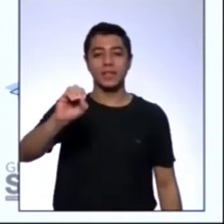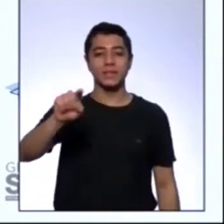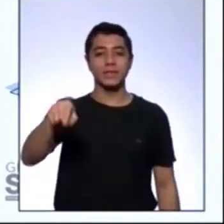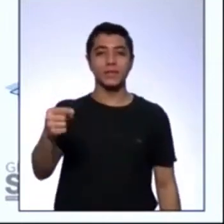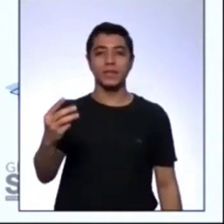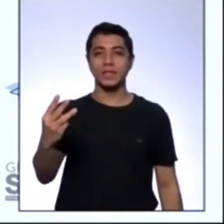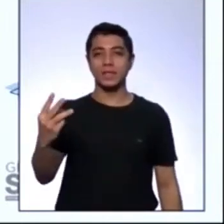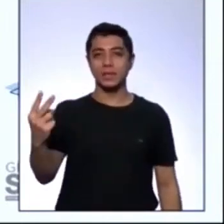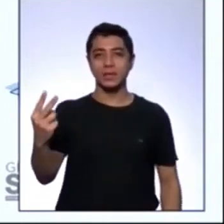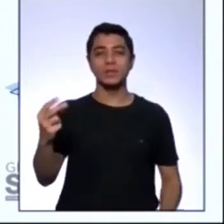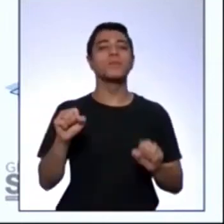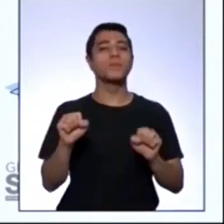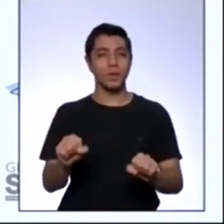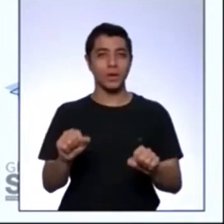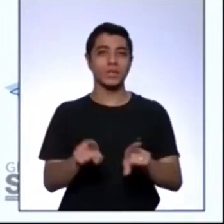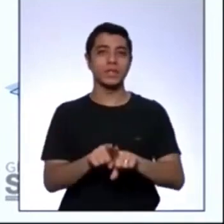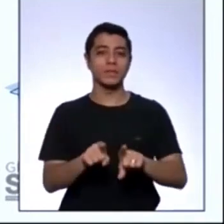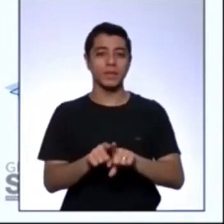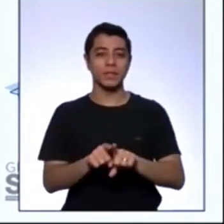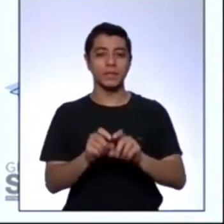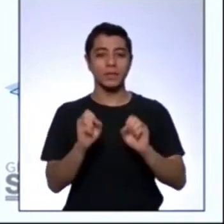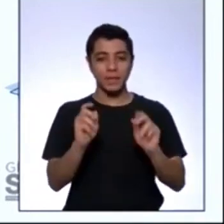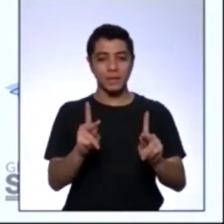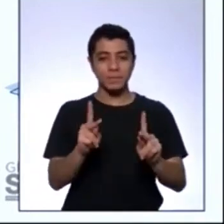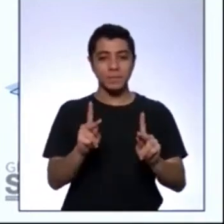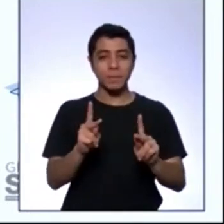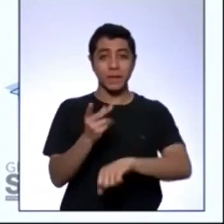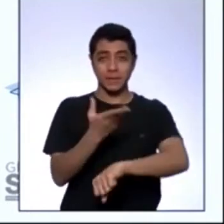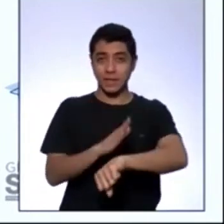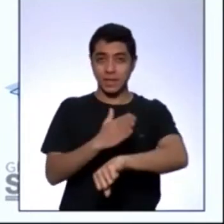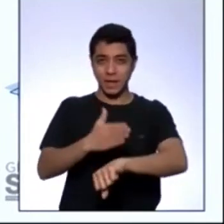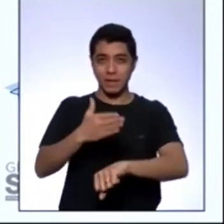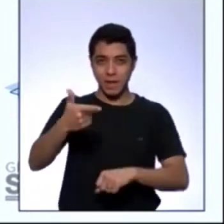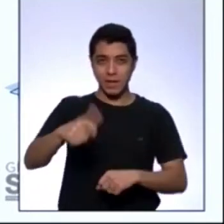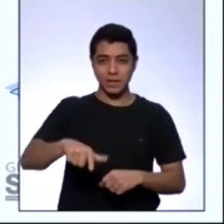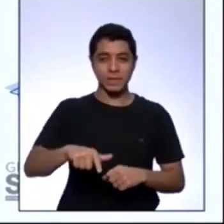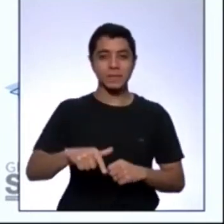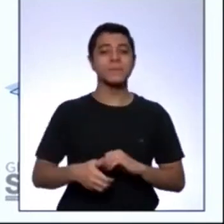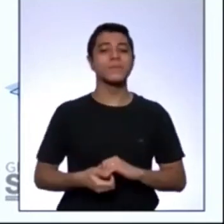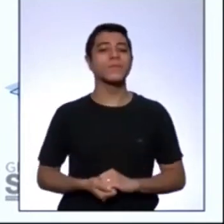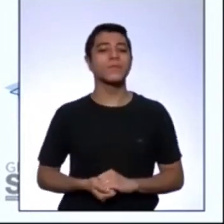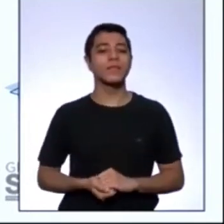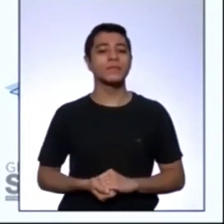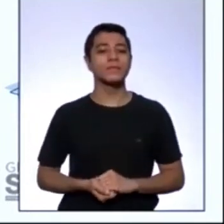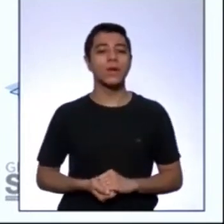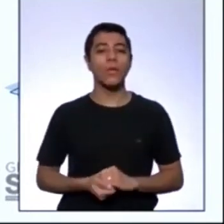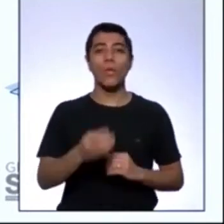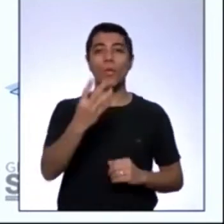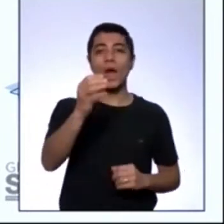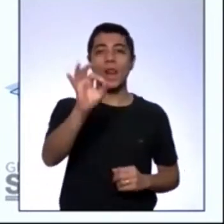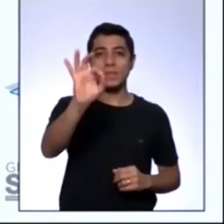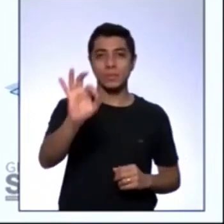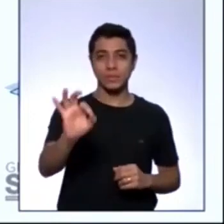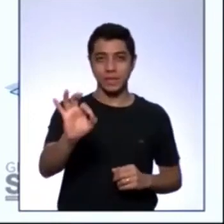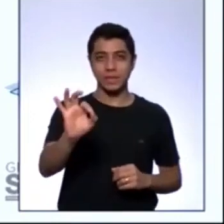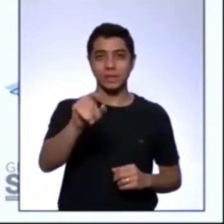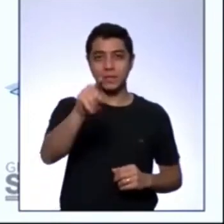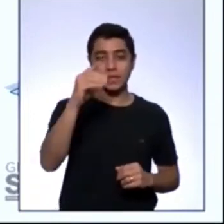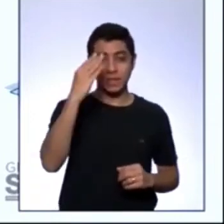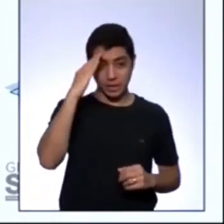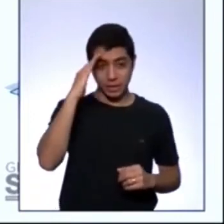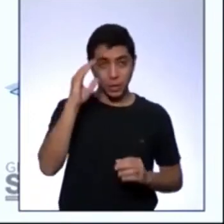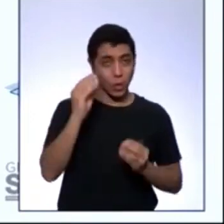tudo bem Tá tudo certo então vamos treinar mas eu voltei quarenta por cento você entenda e interprete como